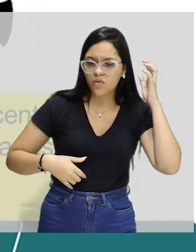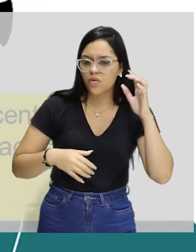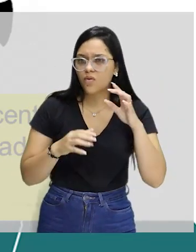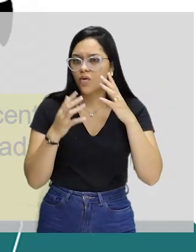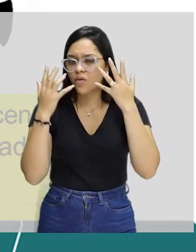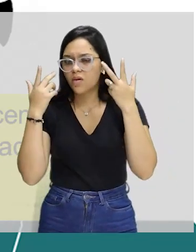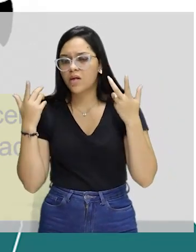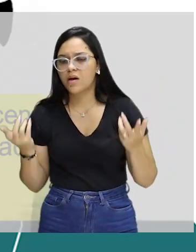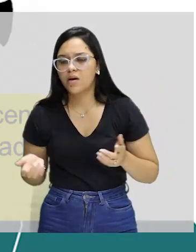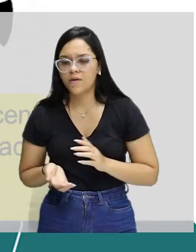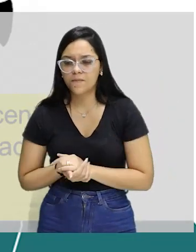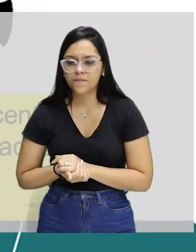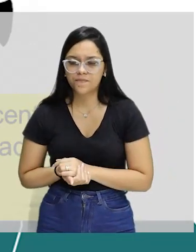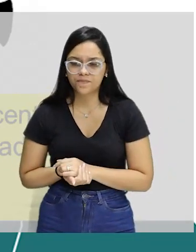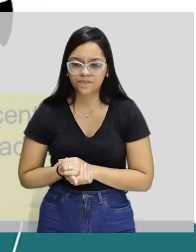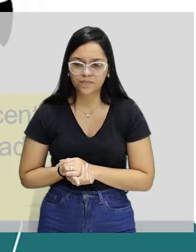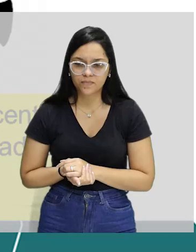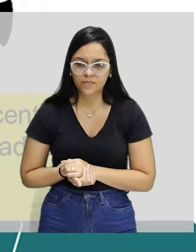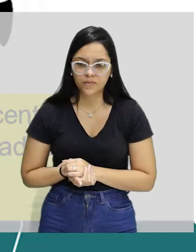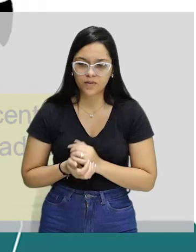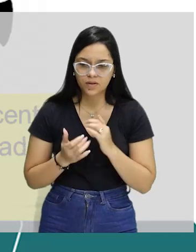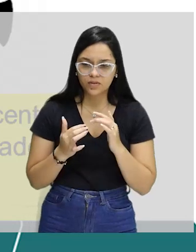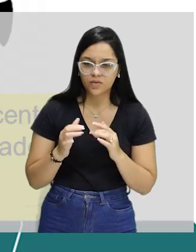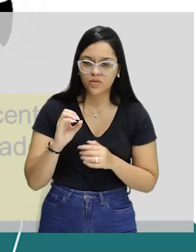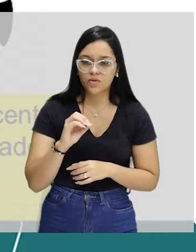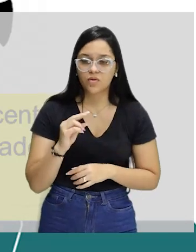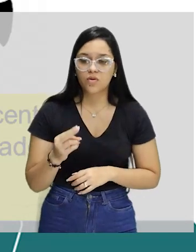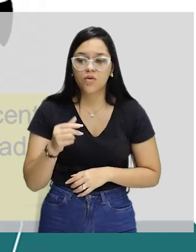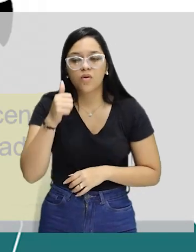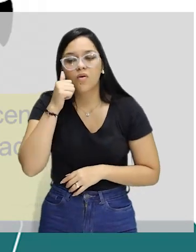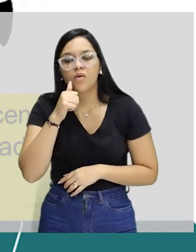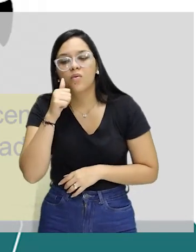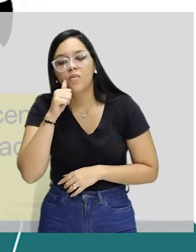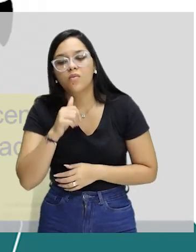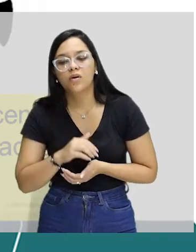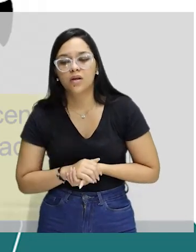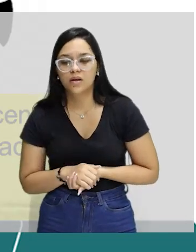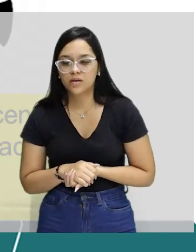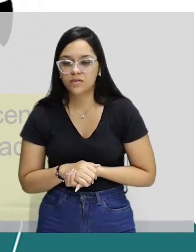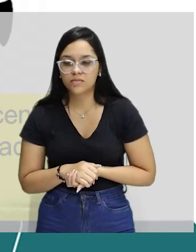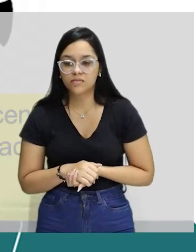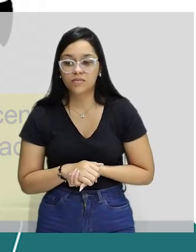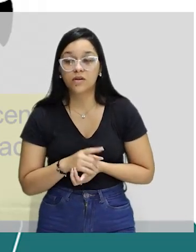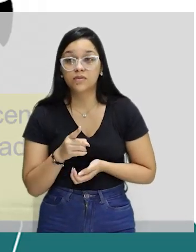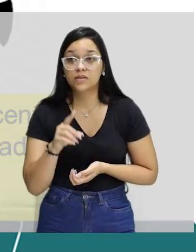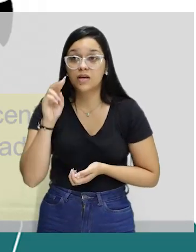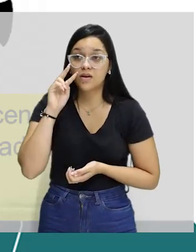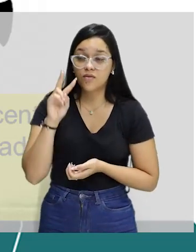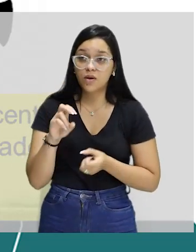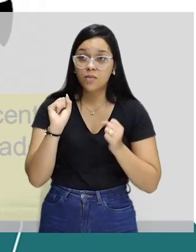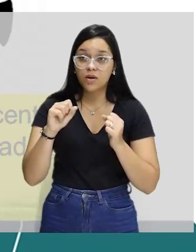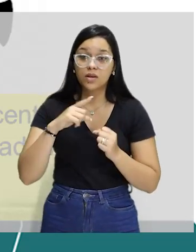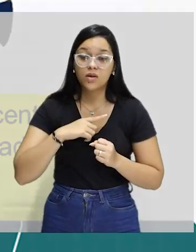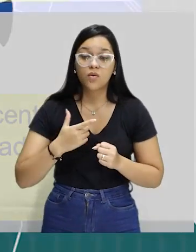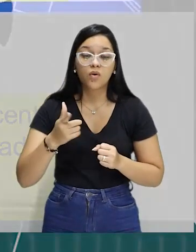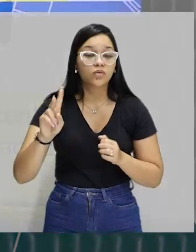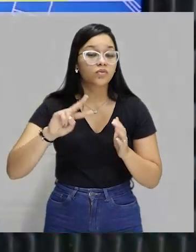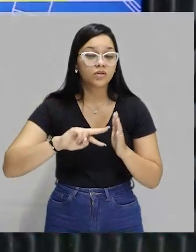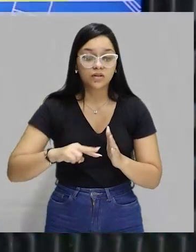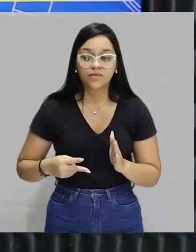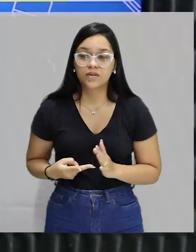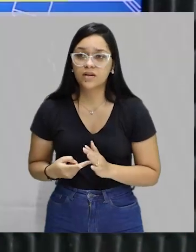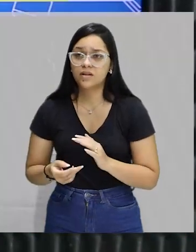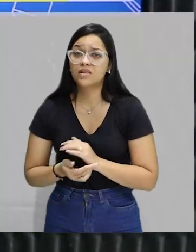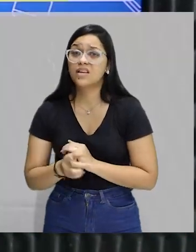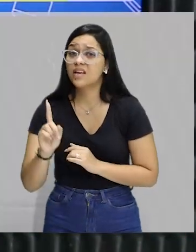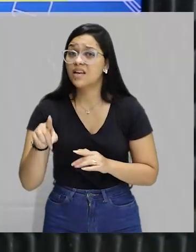felino. Um cara tocando saxofone e o rosto de uma mulher. Pois é, aquilo que você vê pode ter um outro significado.